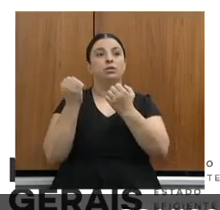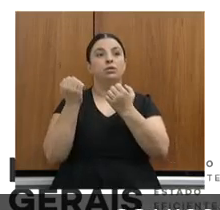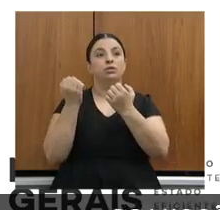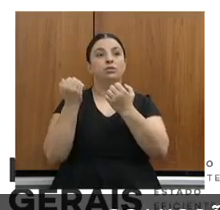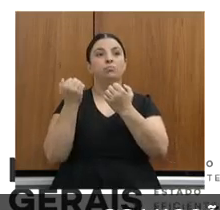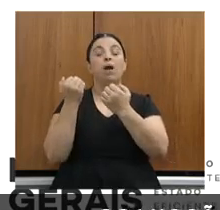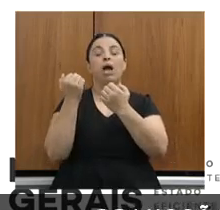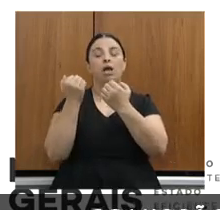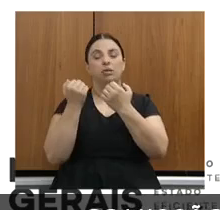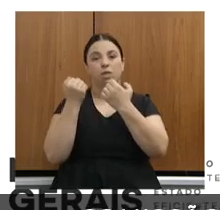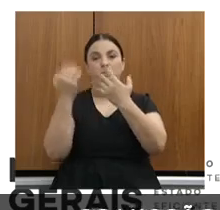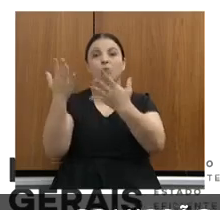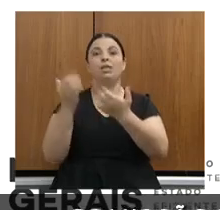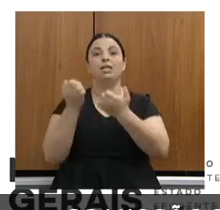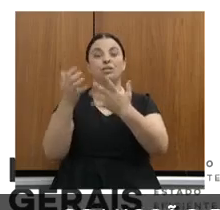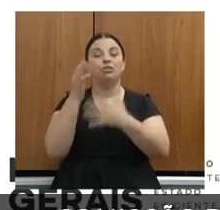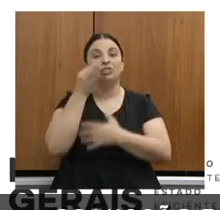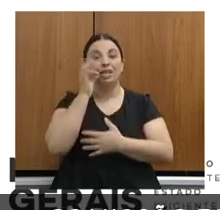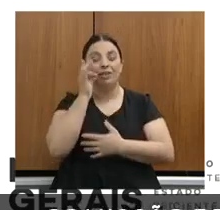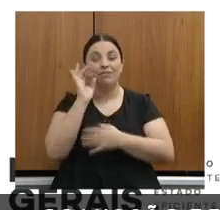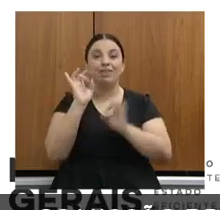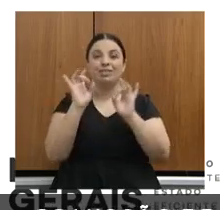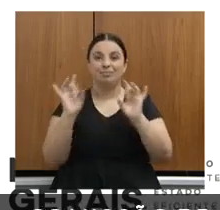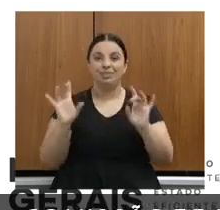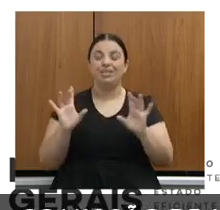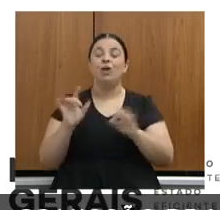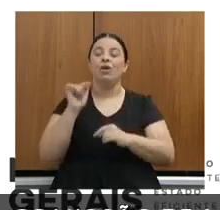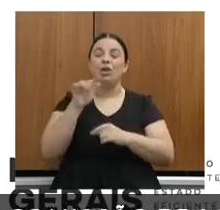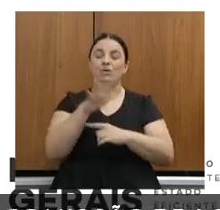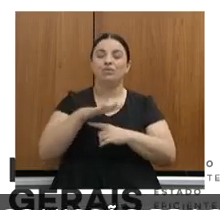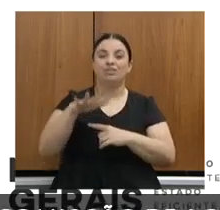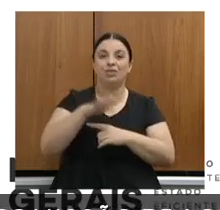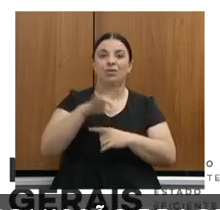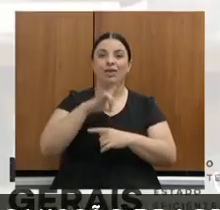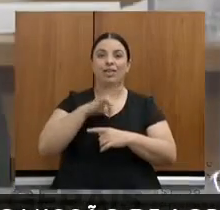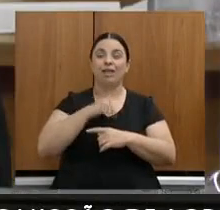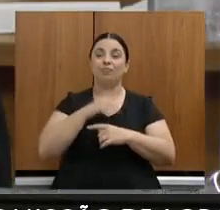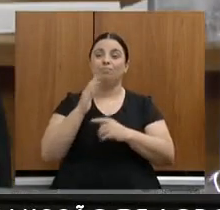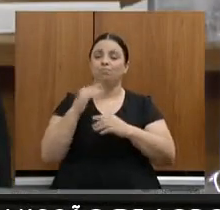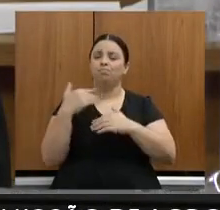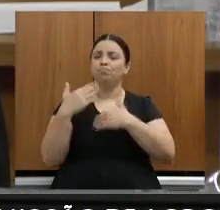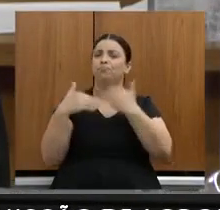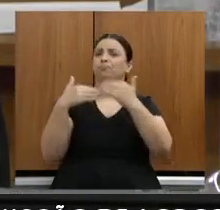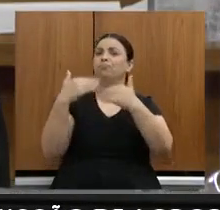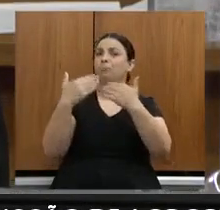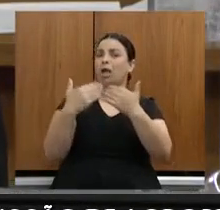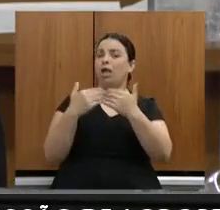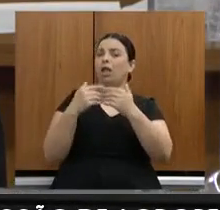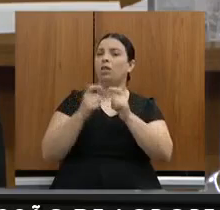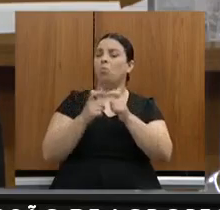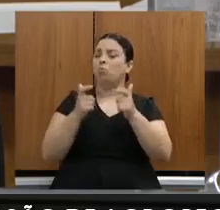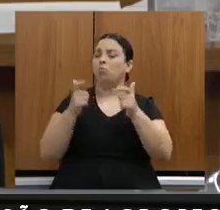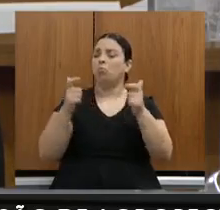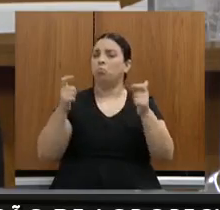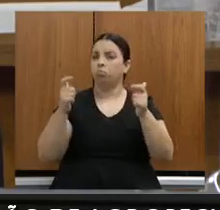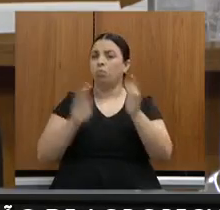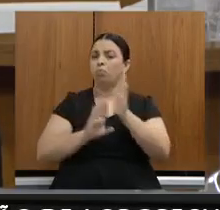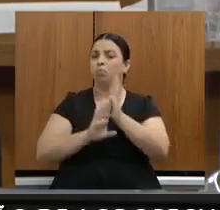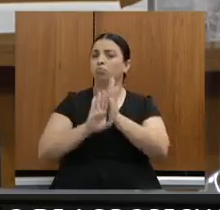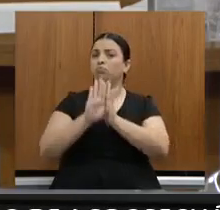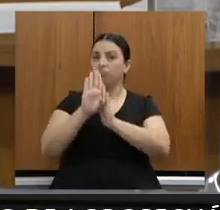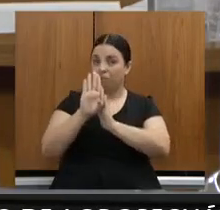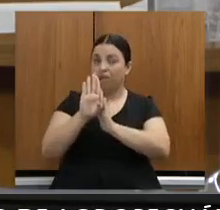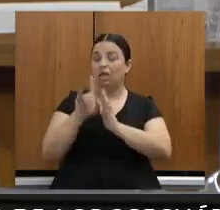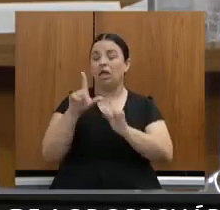as especiais e é um setor que tem crescido muito no estado tem trazido agregação de valor muito